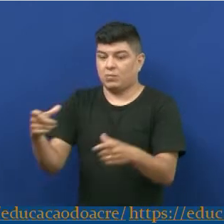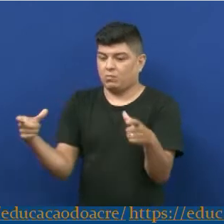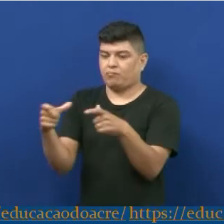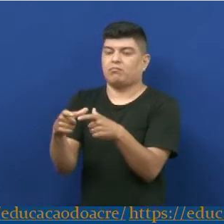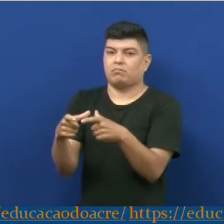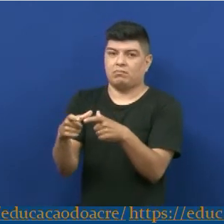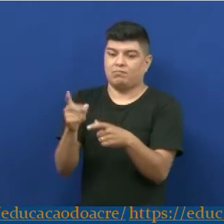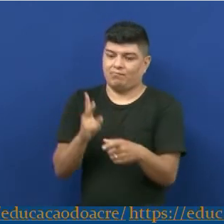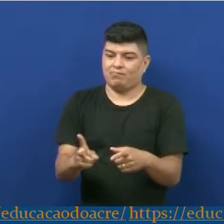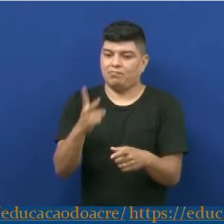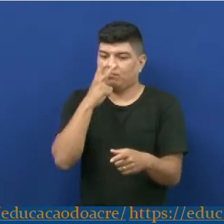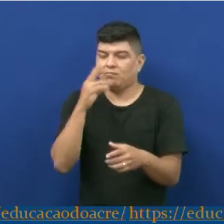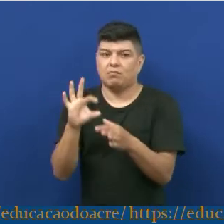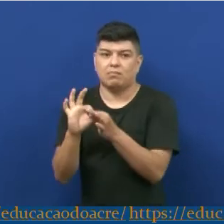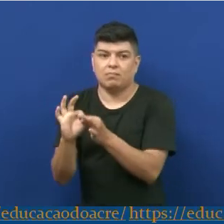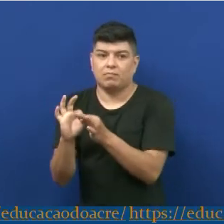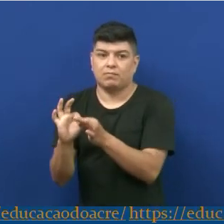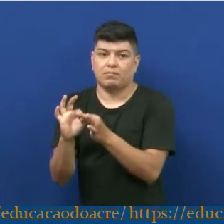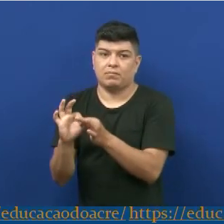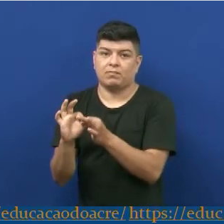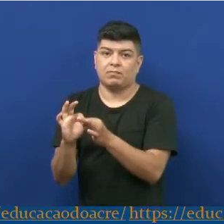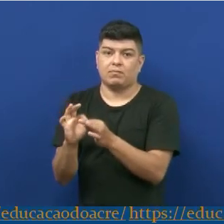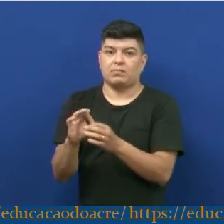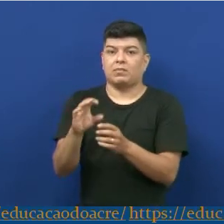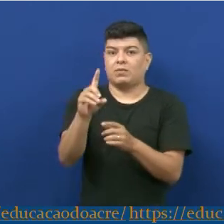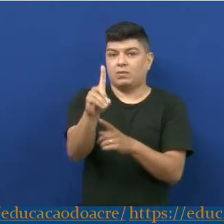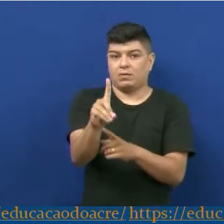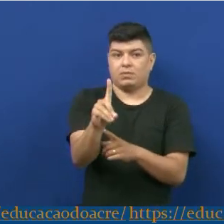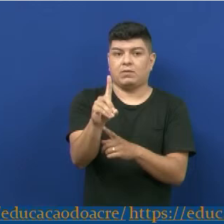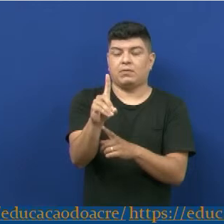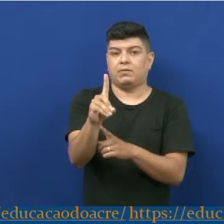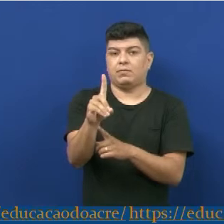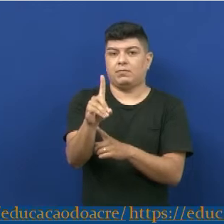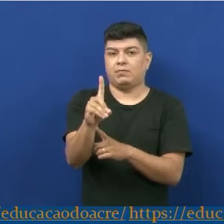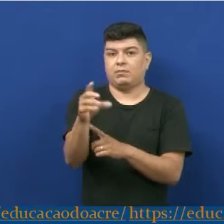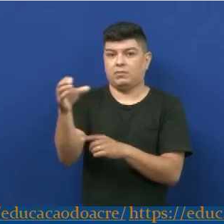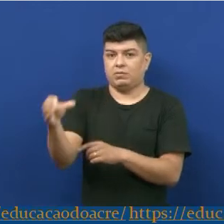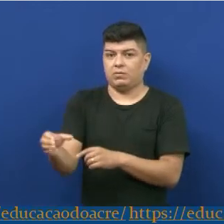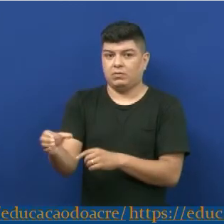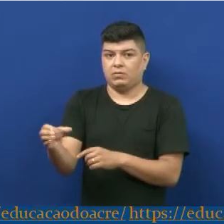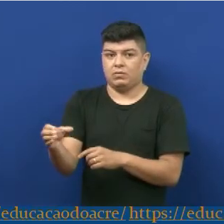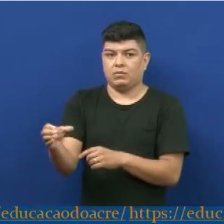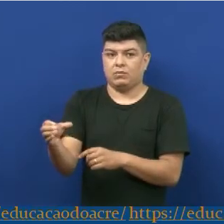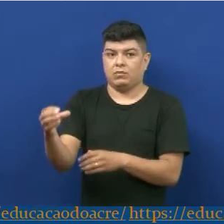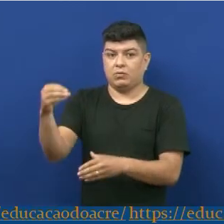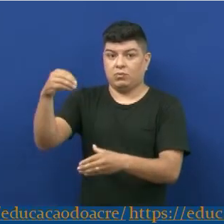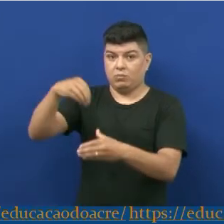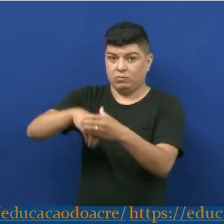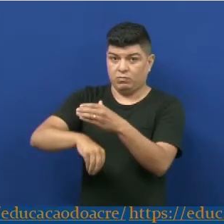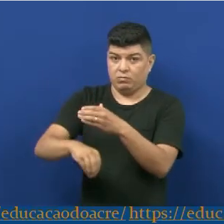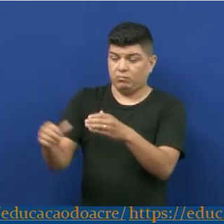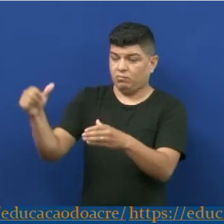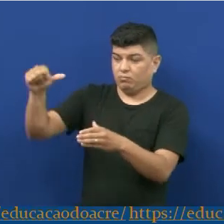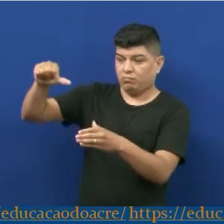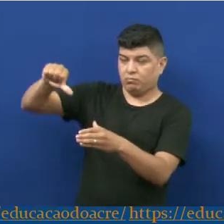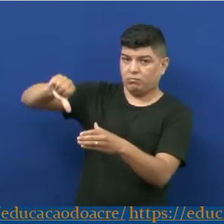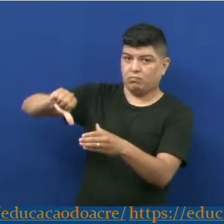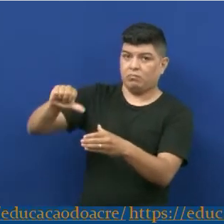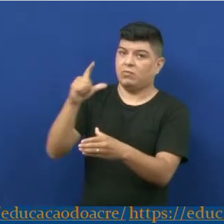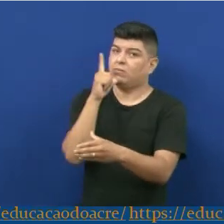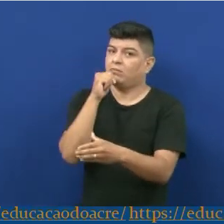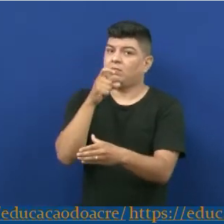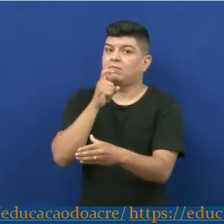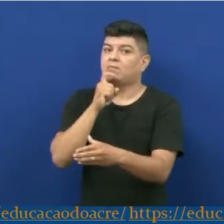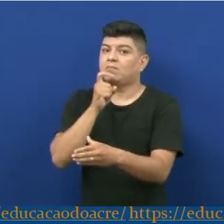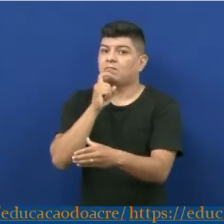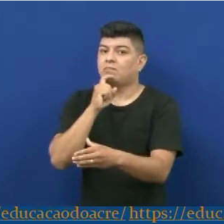eles vão continuar presos um no outro. Alternativa D, no copo interior for despejada água fria e o